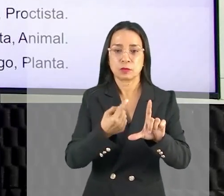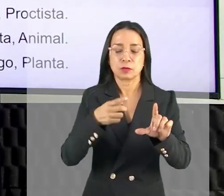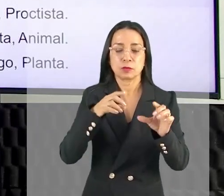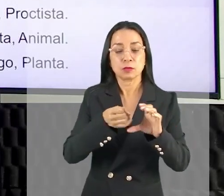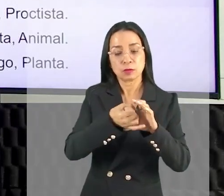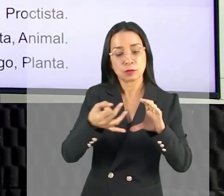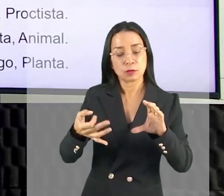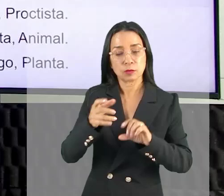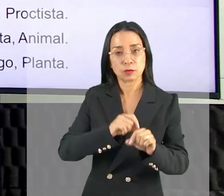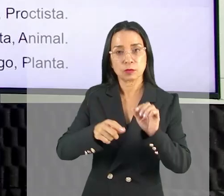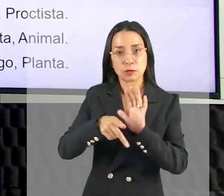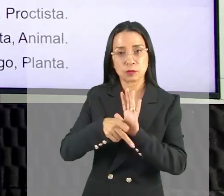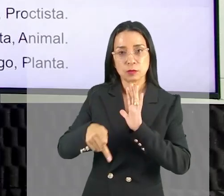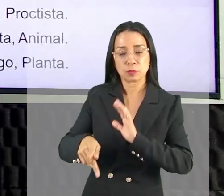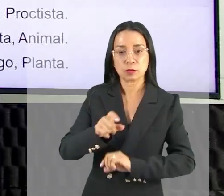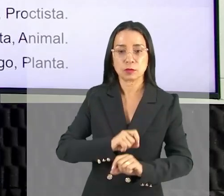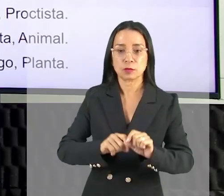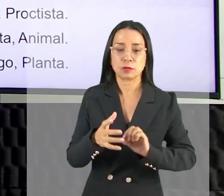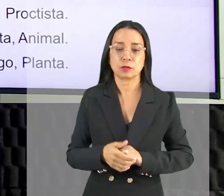essa caracterização, né?